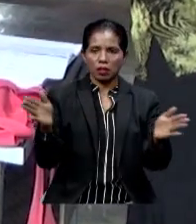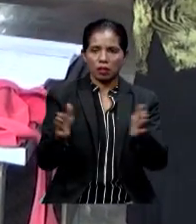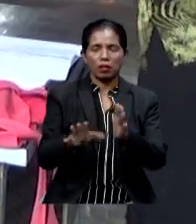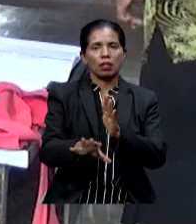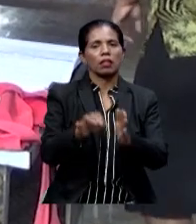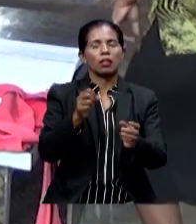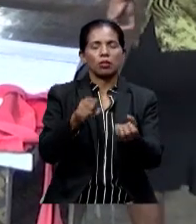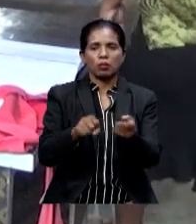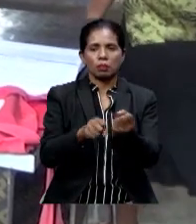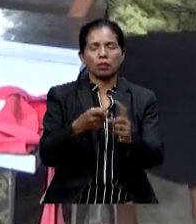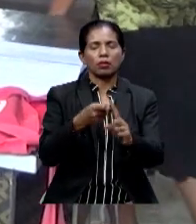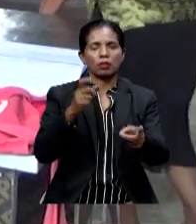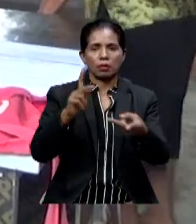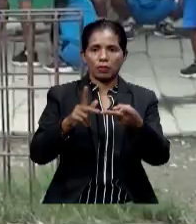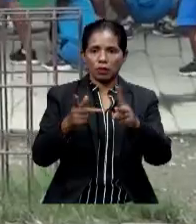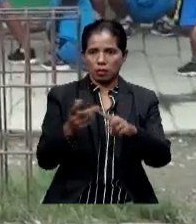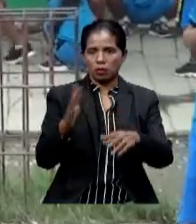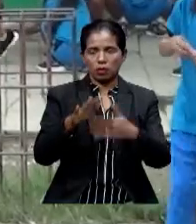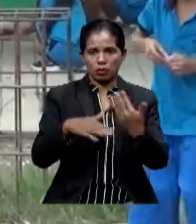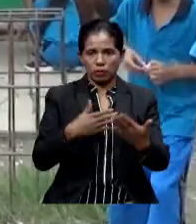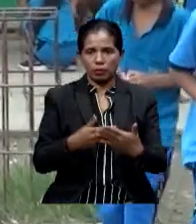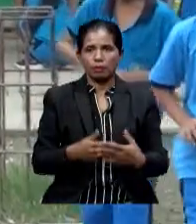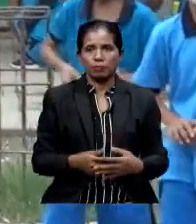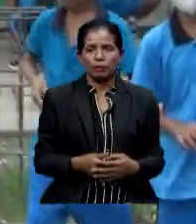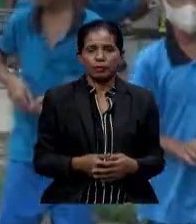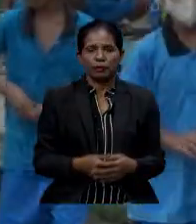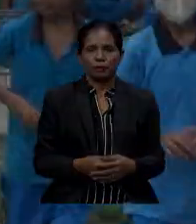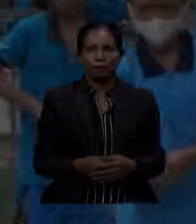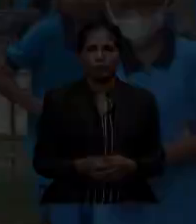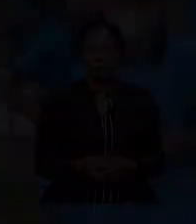retém apoio russo e doador Sira. Gasparinha de Souza, Dilma Suzetti, Ziemen.